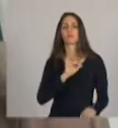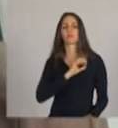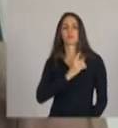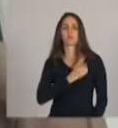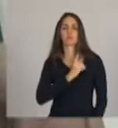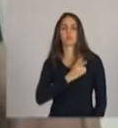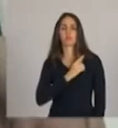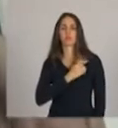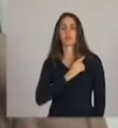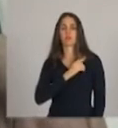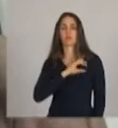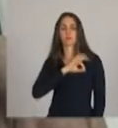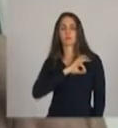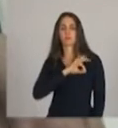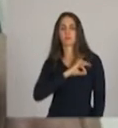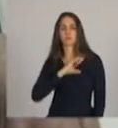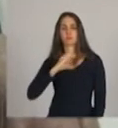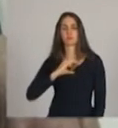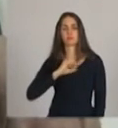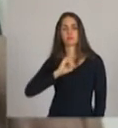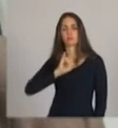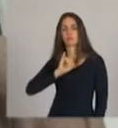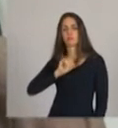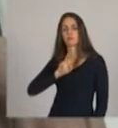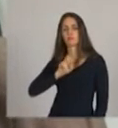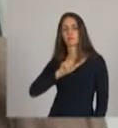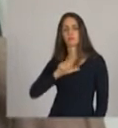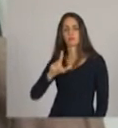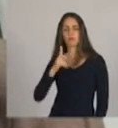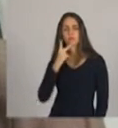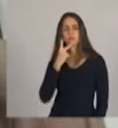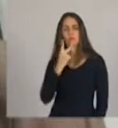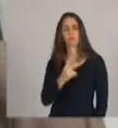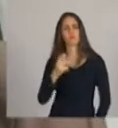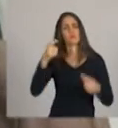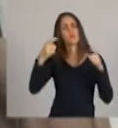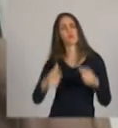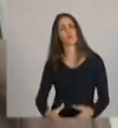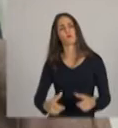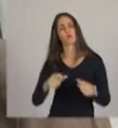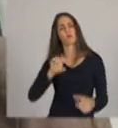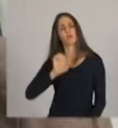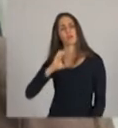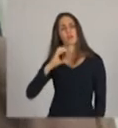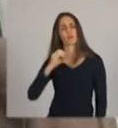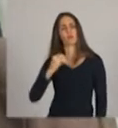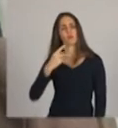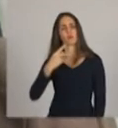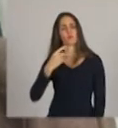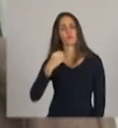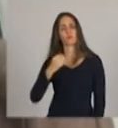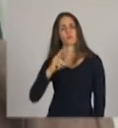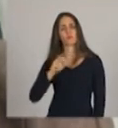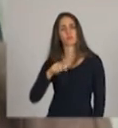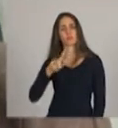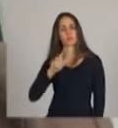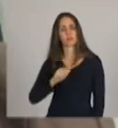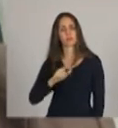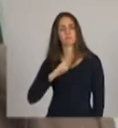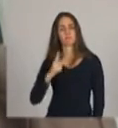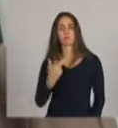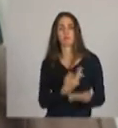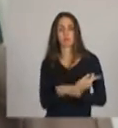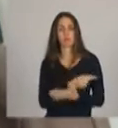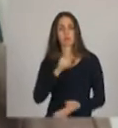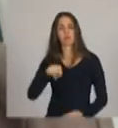Espírito Santo, a DEPOL, está constando aqui que está localizado em Ecoporanga, e na realidade a DEPOL é localizada em Vitória,